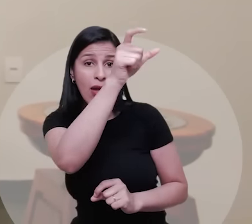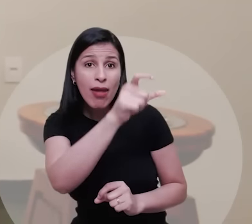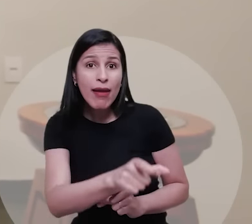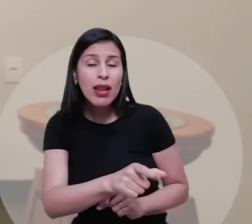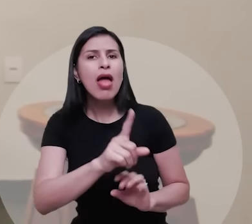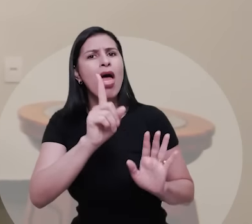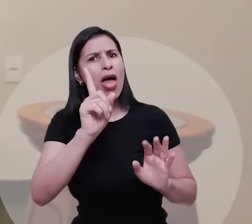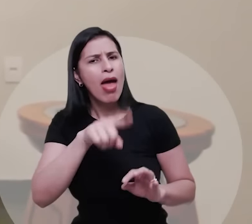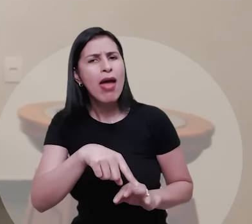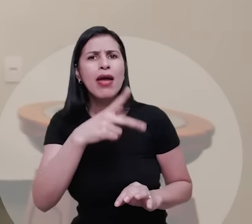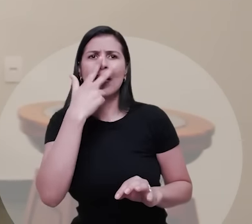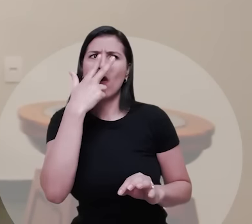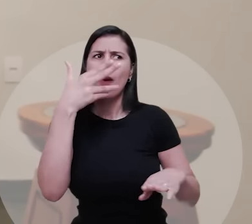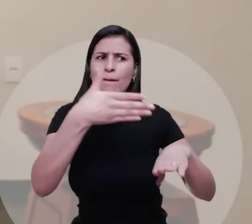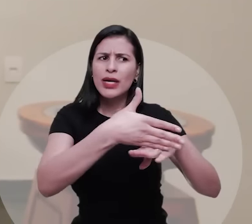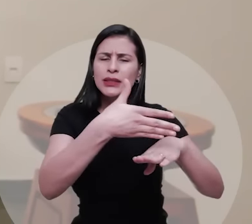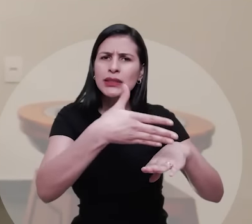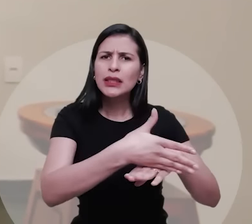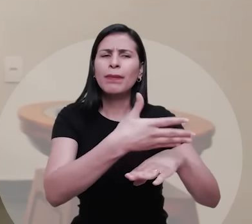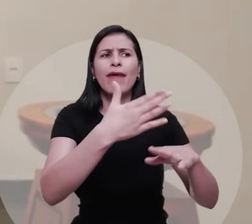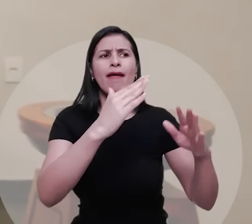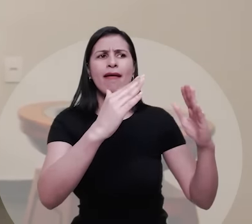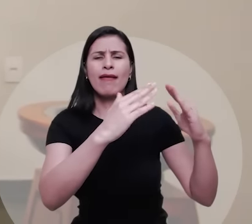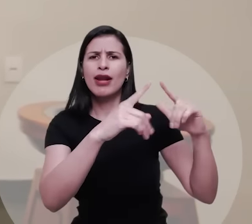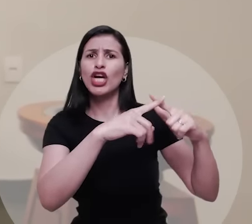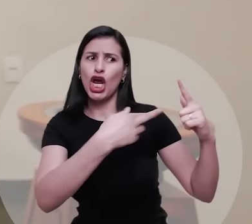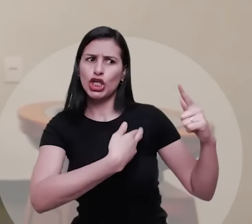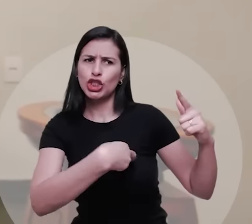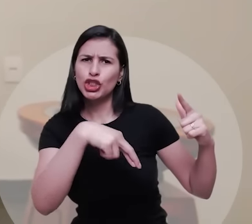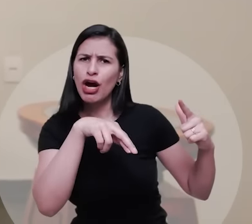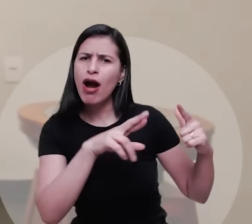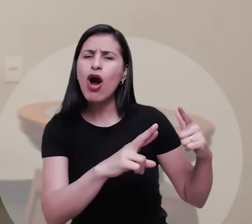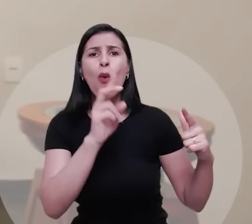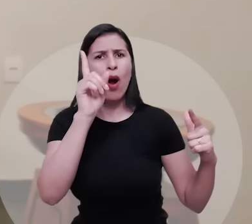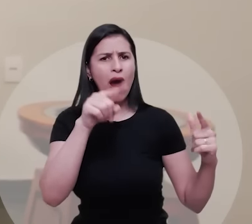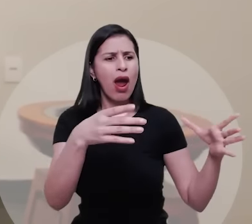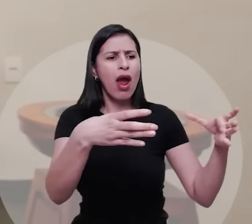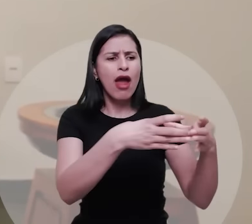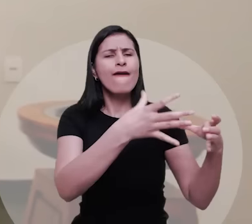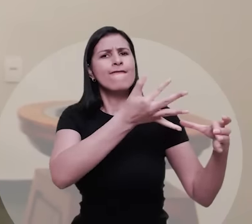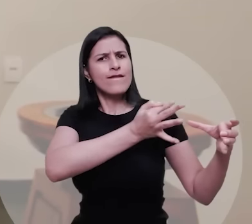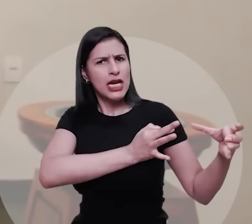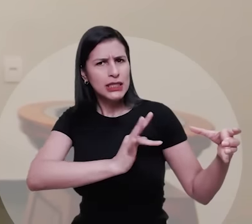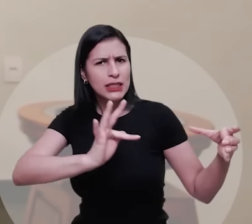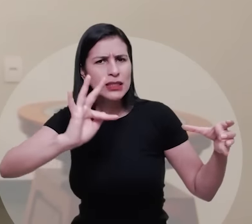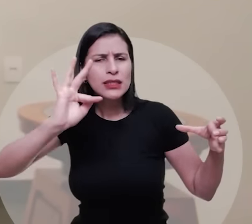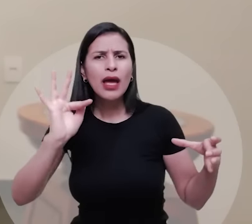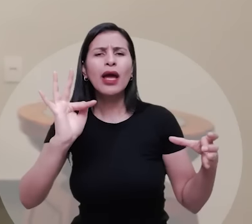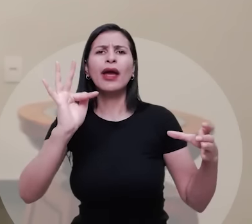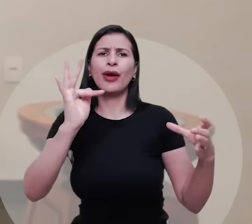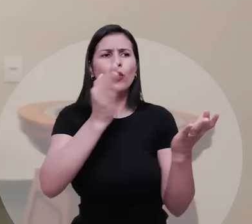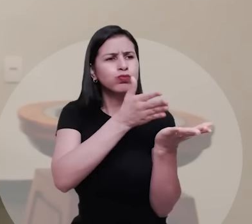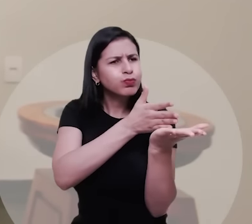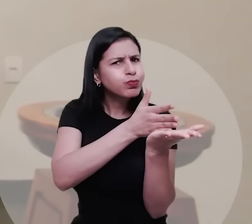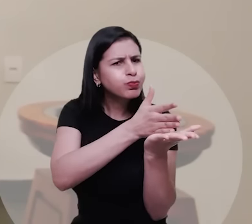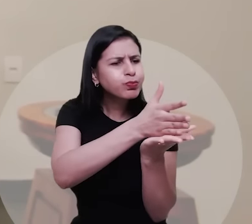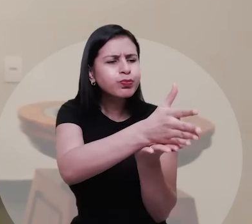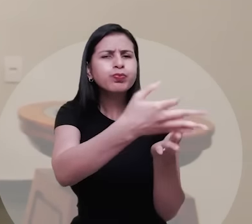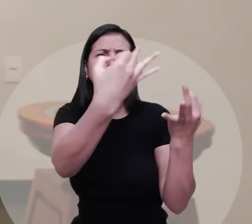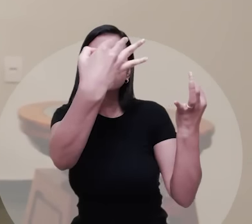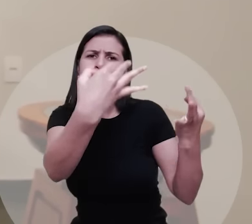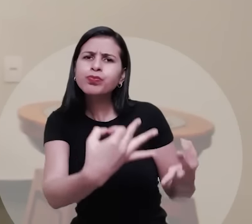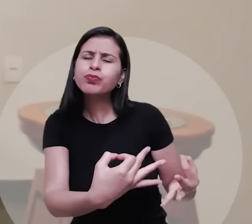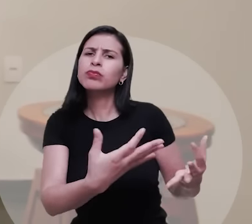do Sinédrio, um homem próspero, um fariseu devoto, um homem correto. Não se